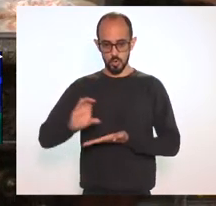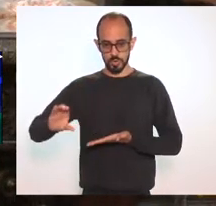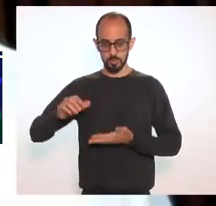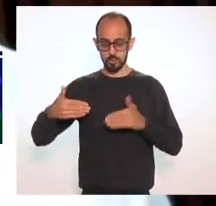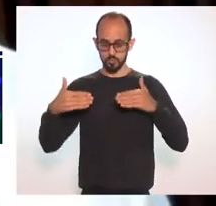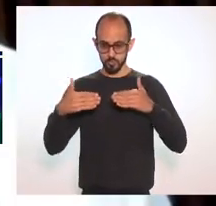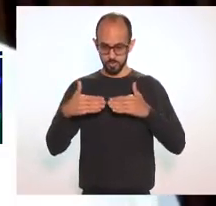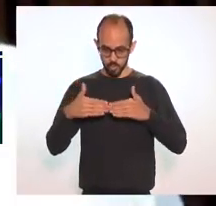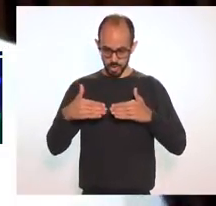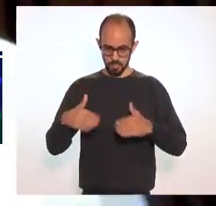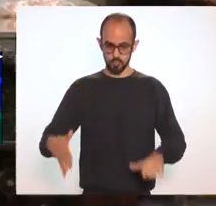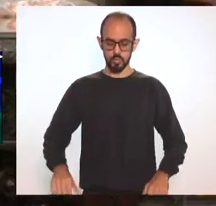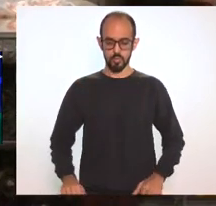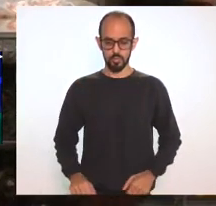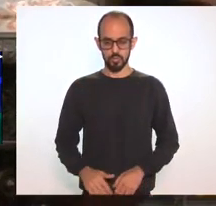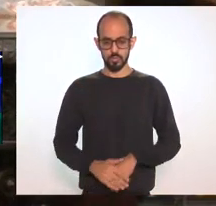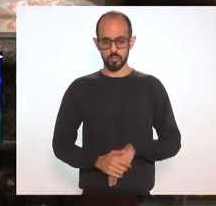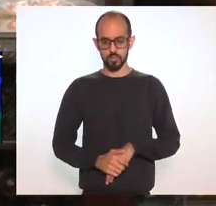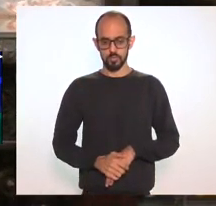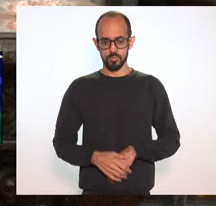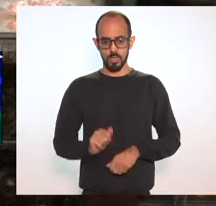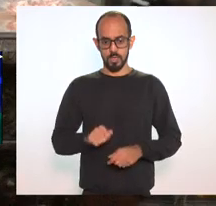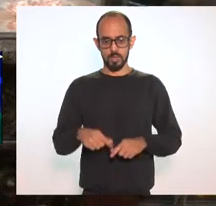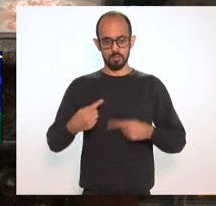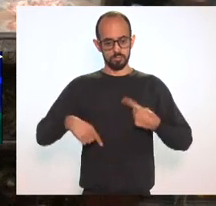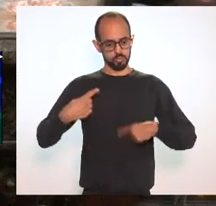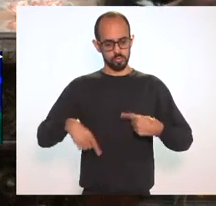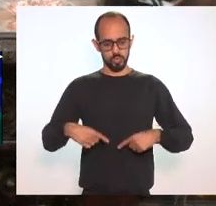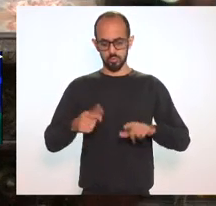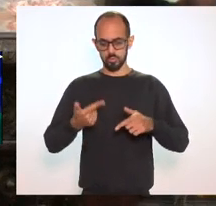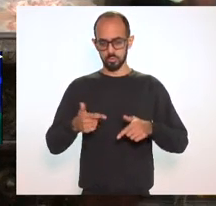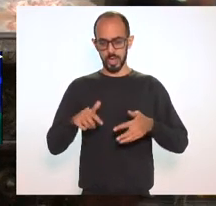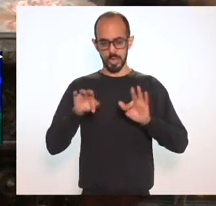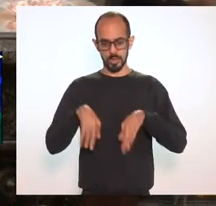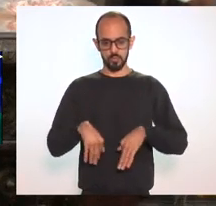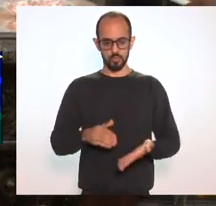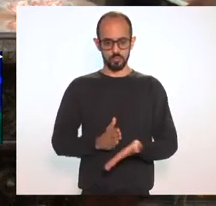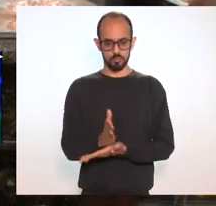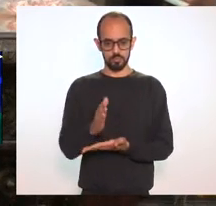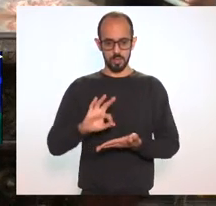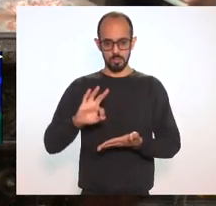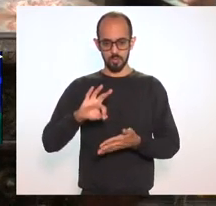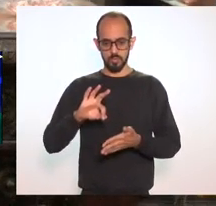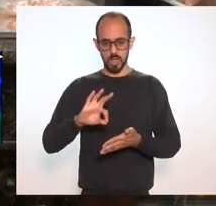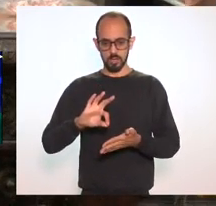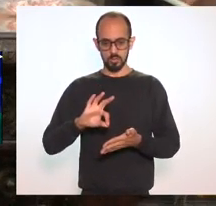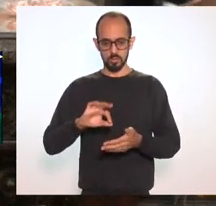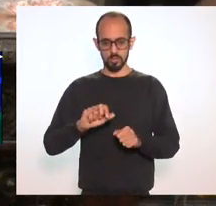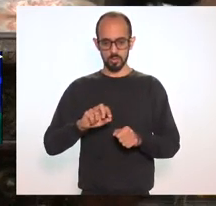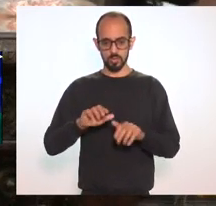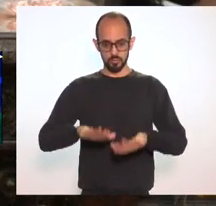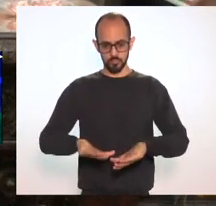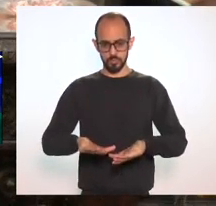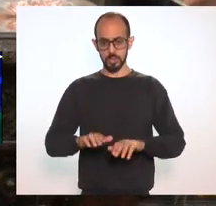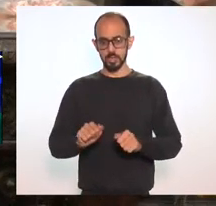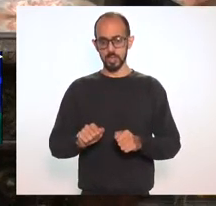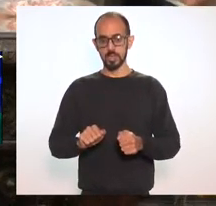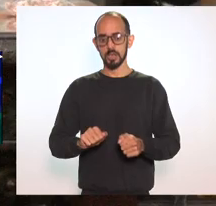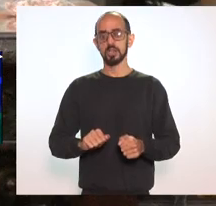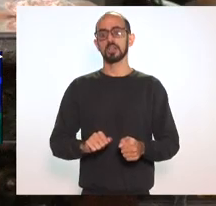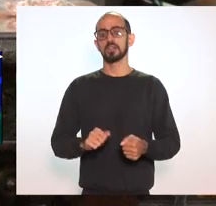Favorável, presidente. Os pareceres emitidos em discussão. Não havendo quem queira discutir, encerrada a discussão em votação. Os senhores que aprovam, permaneçam como estão, aprovado